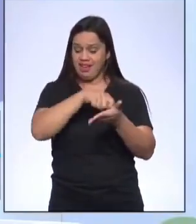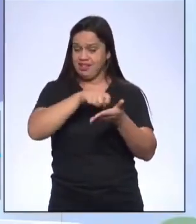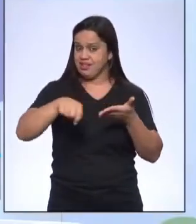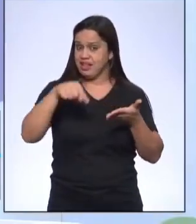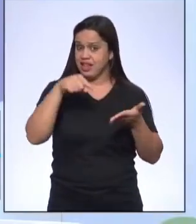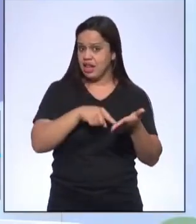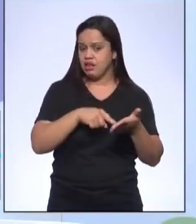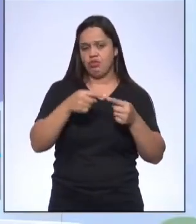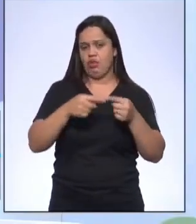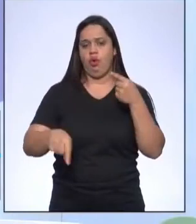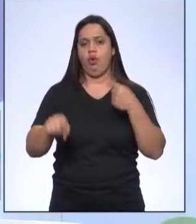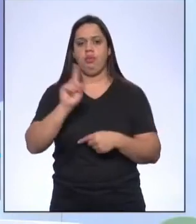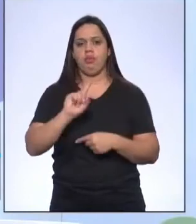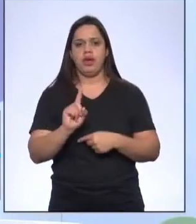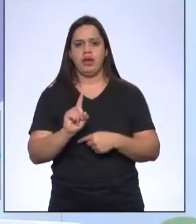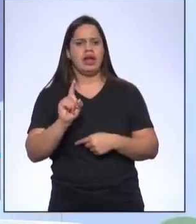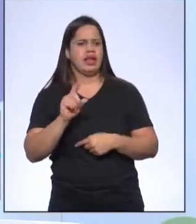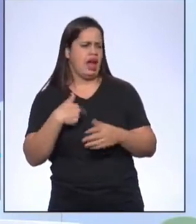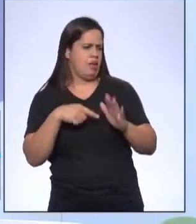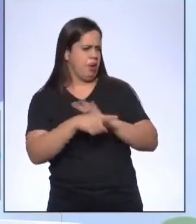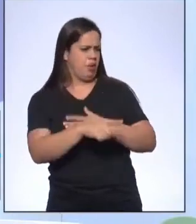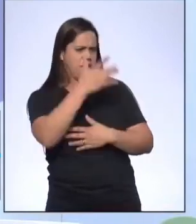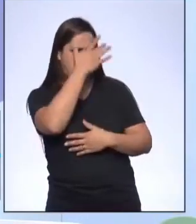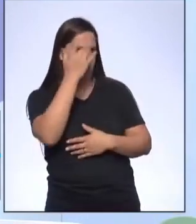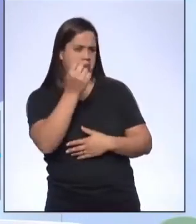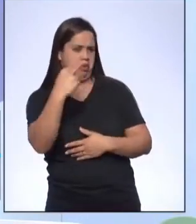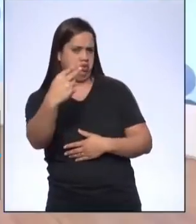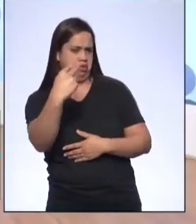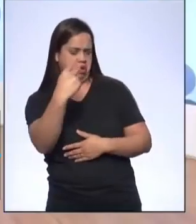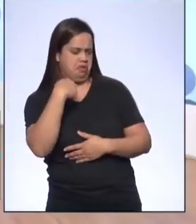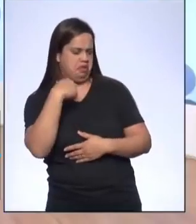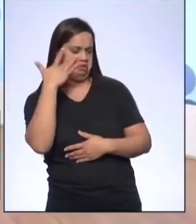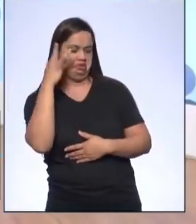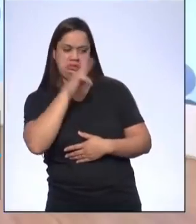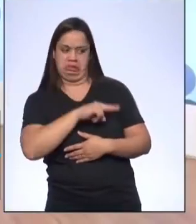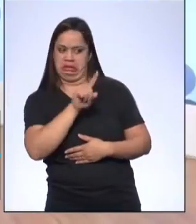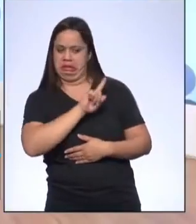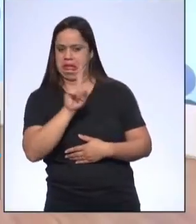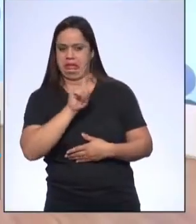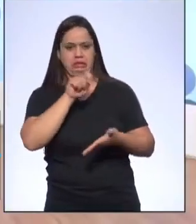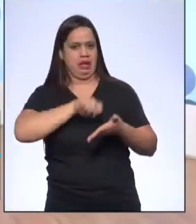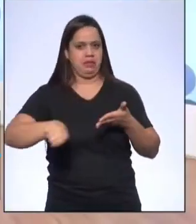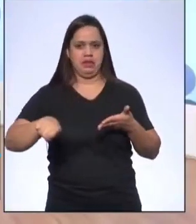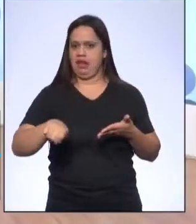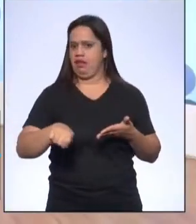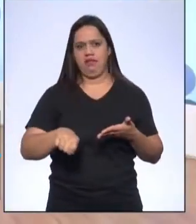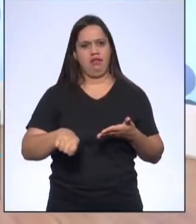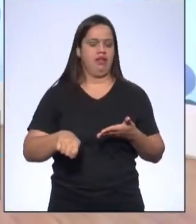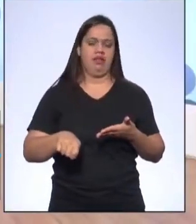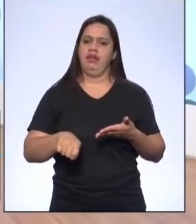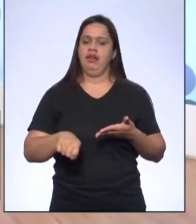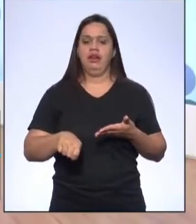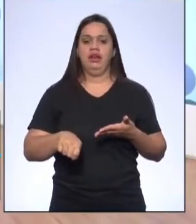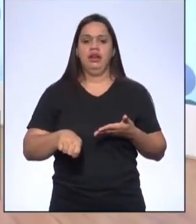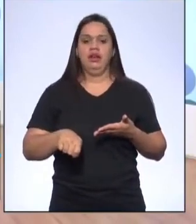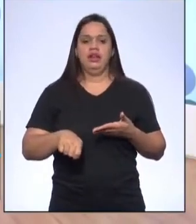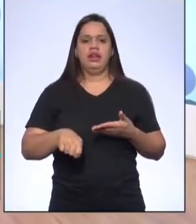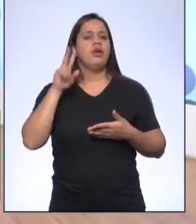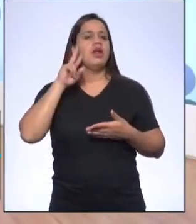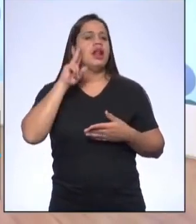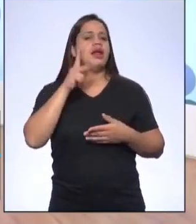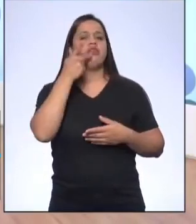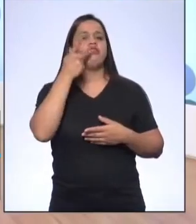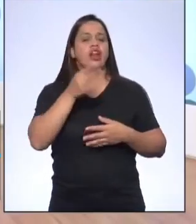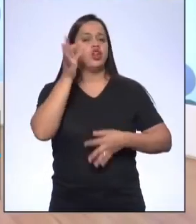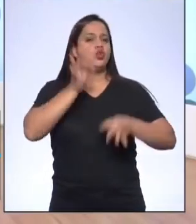gente pode ser acusado de não saber escrever? Acho que sim. Eu acho que sim também. Infelizmente, lembra que a gente falou de julgamento de valor? Isso.